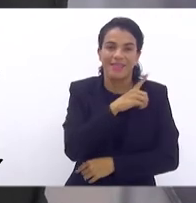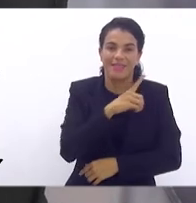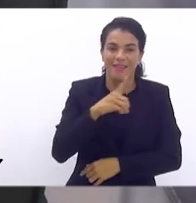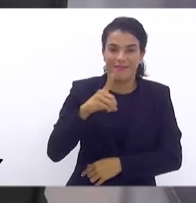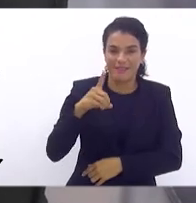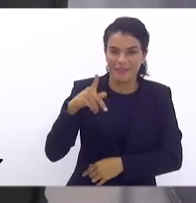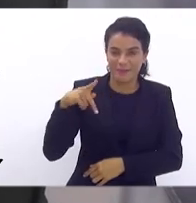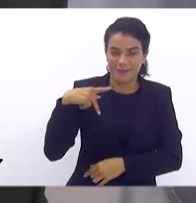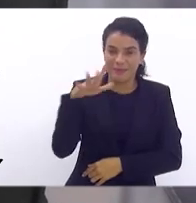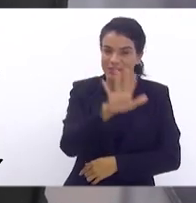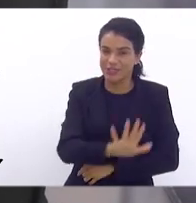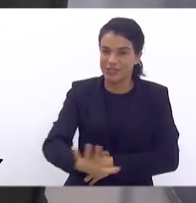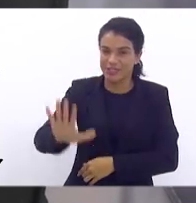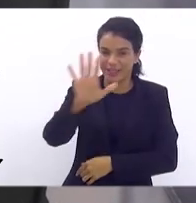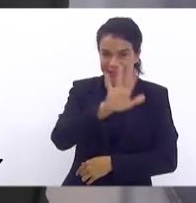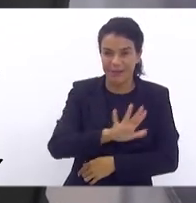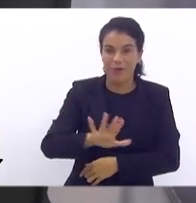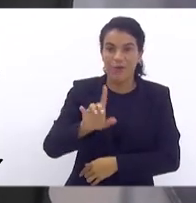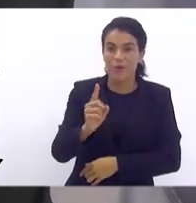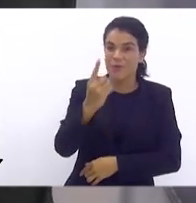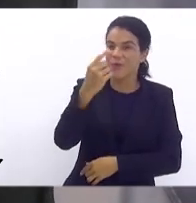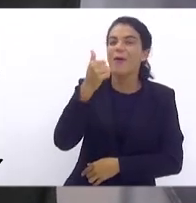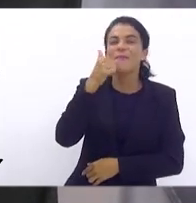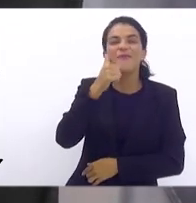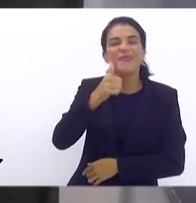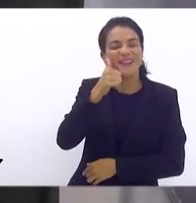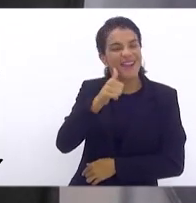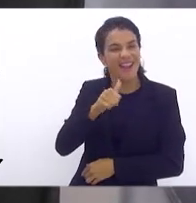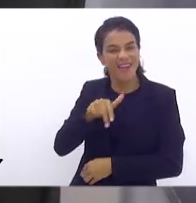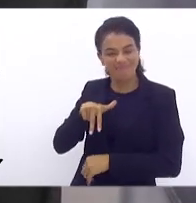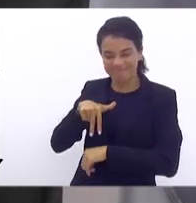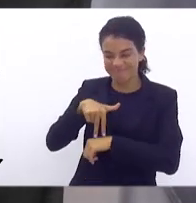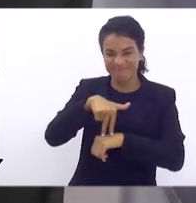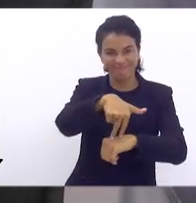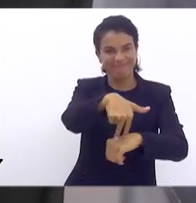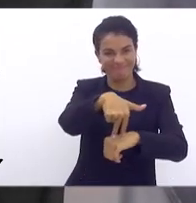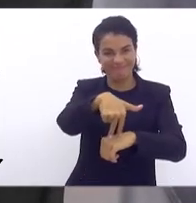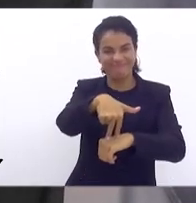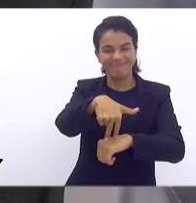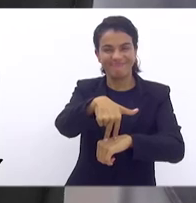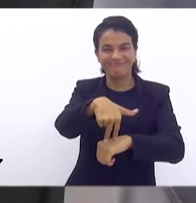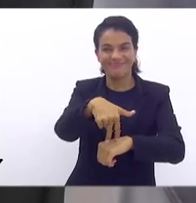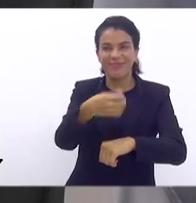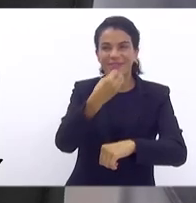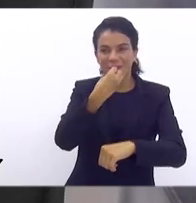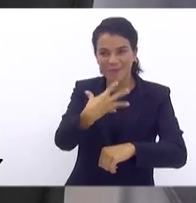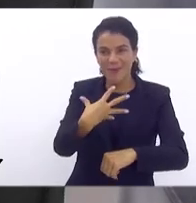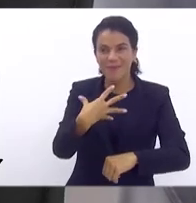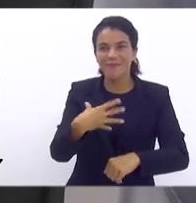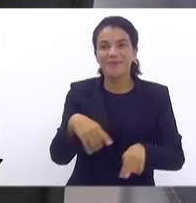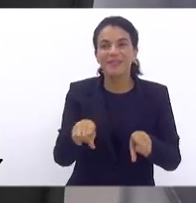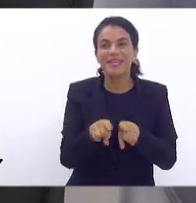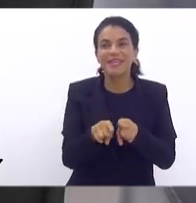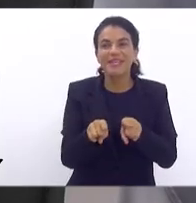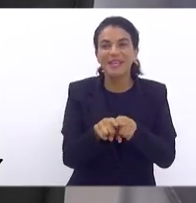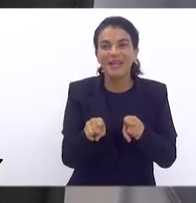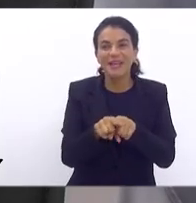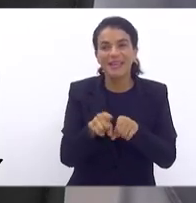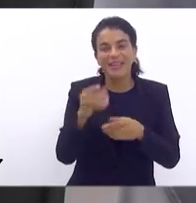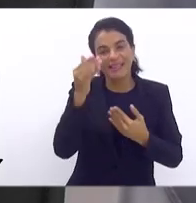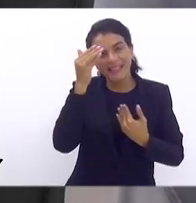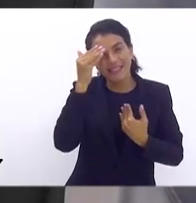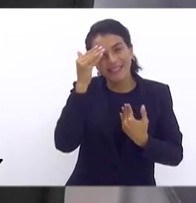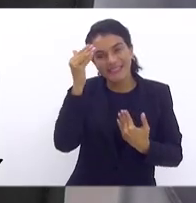que dessa vez teríamos uma mulher de qualquer jeito à frente da Defensoria O que foi muito bom né e agradecer